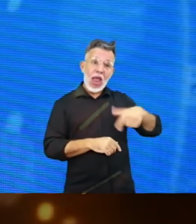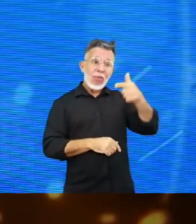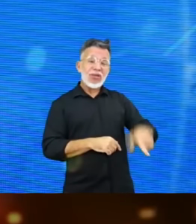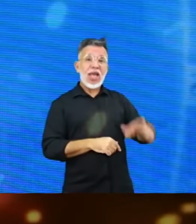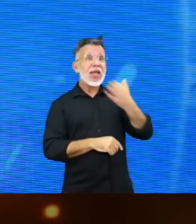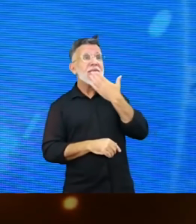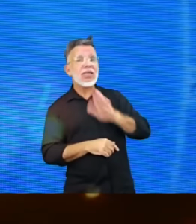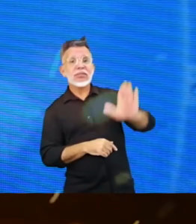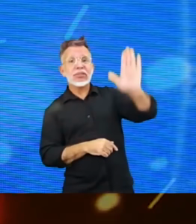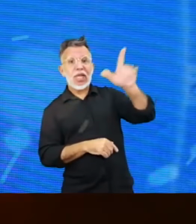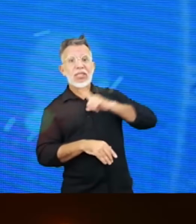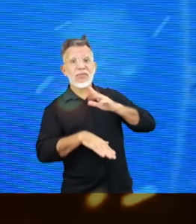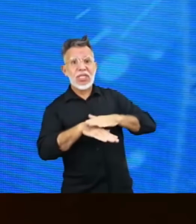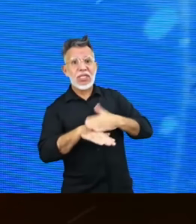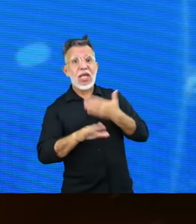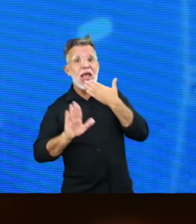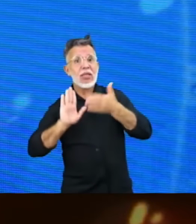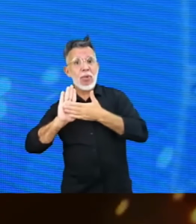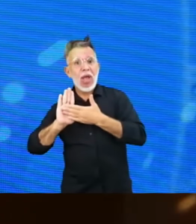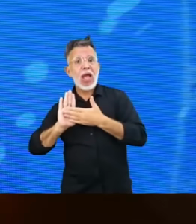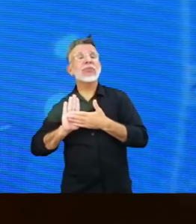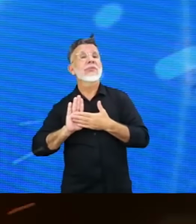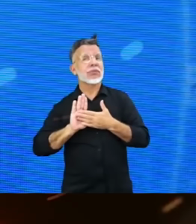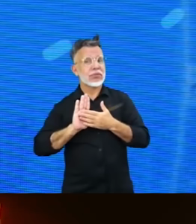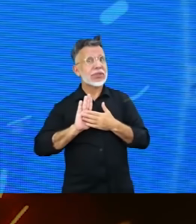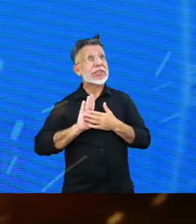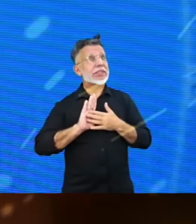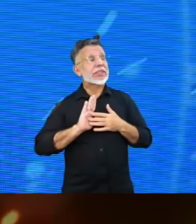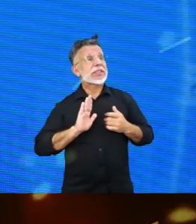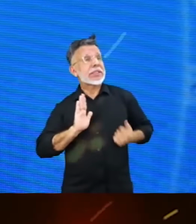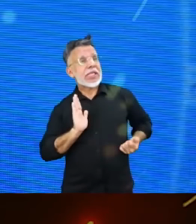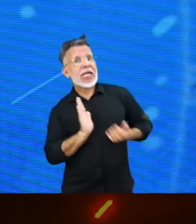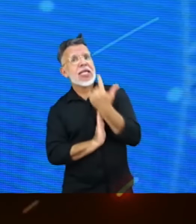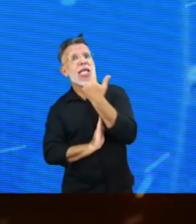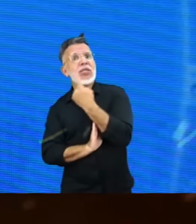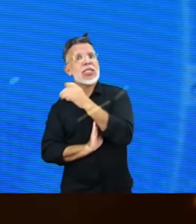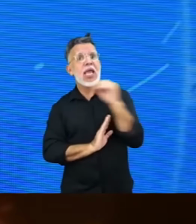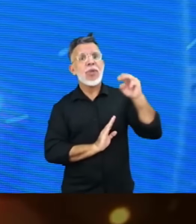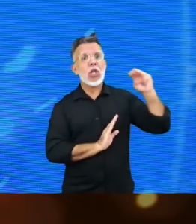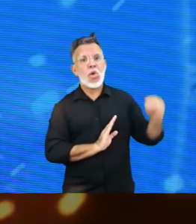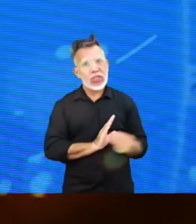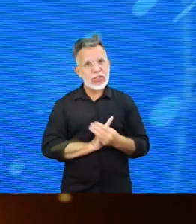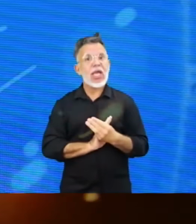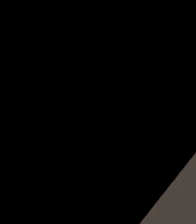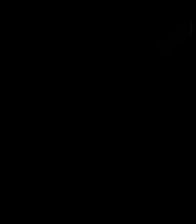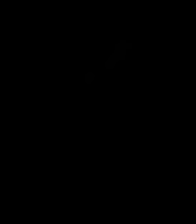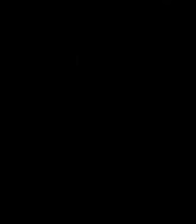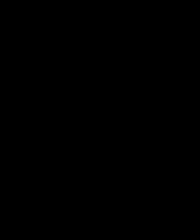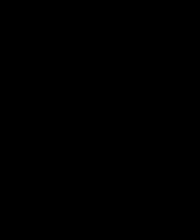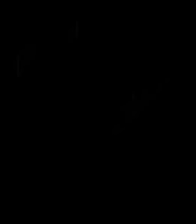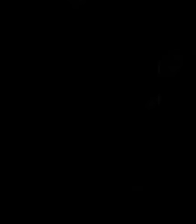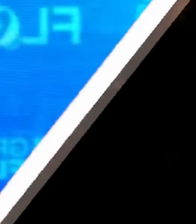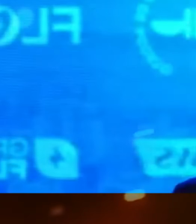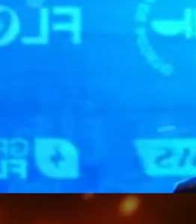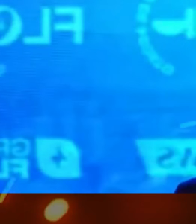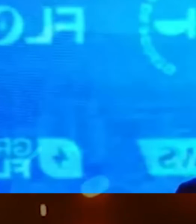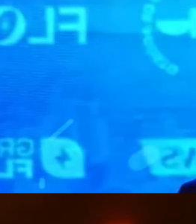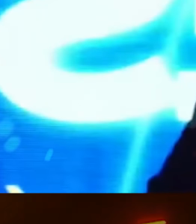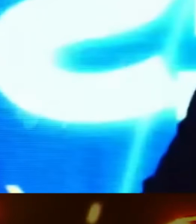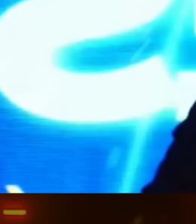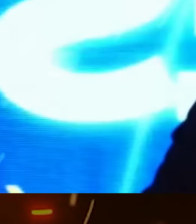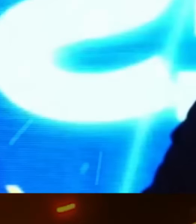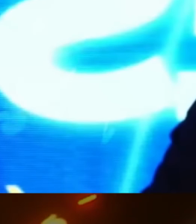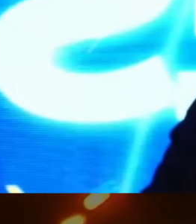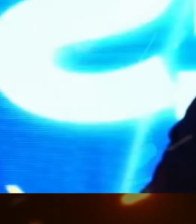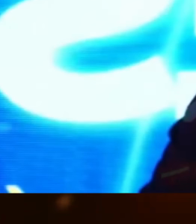propostas eles custaram R 100 milhões de reais paraos cofres públicos e eu sou 100% contra isso vote 20 entendi entendi mas me